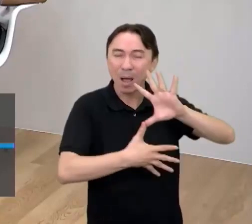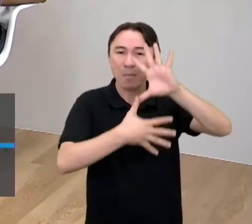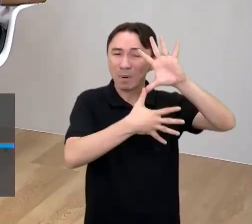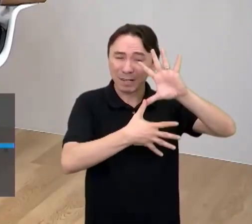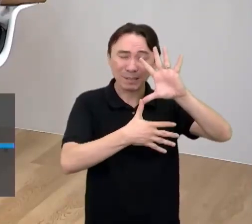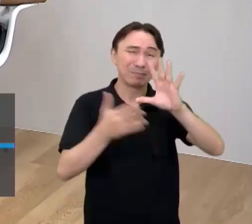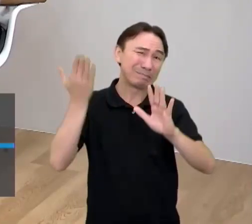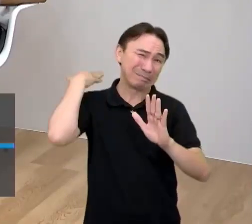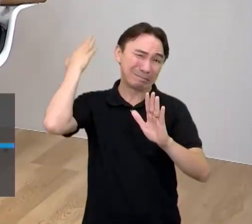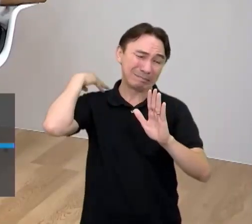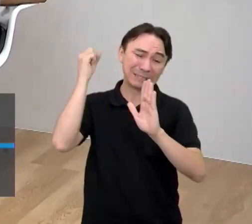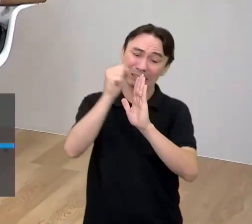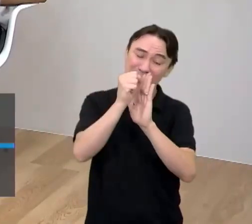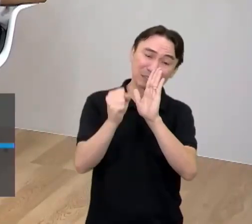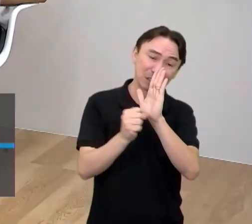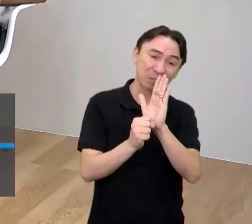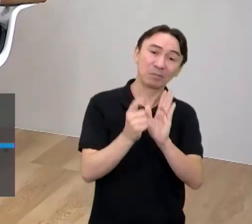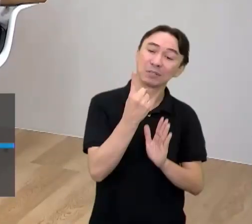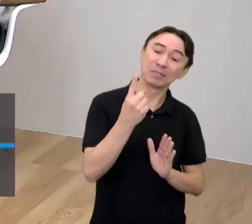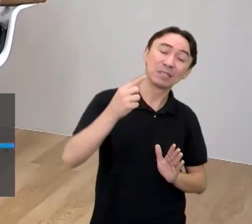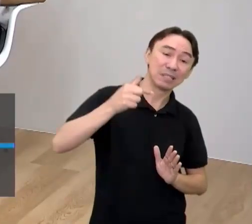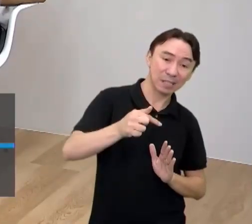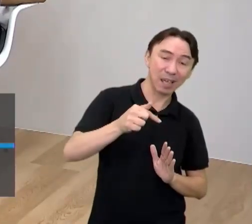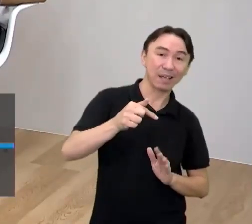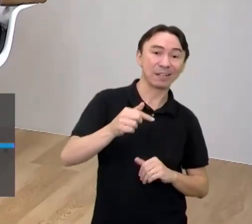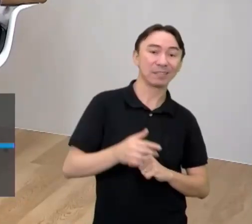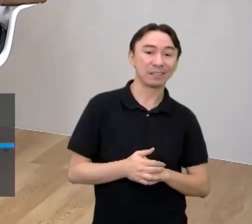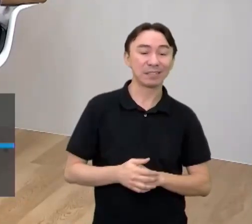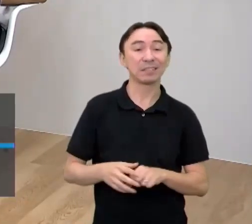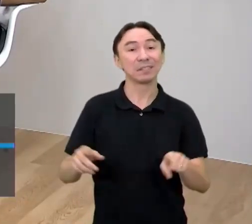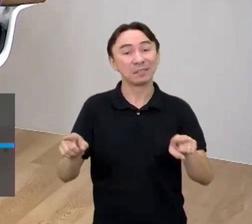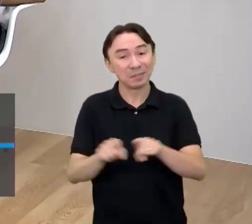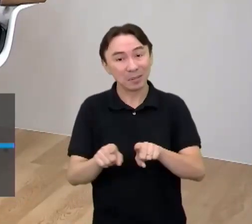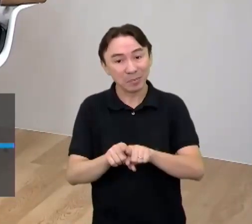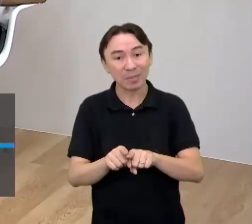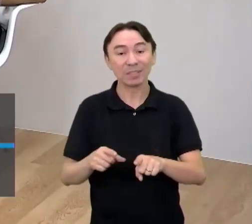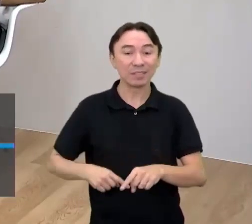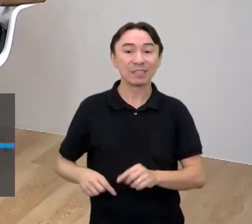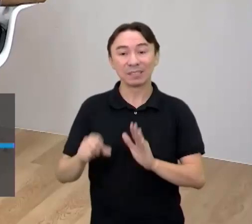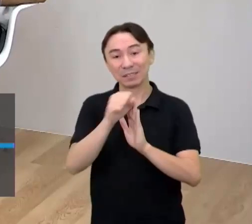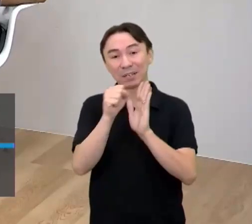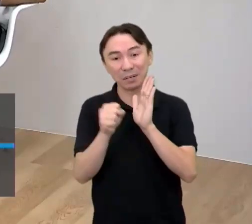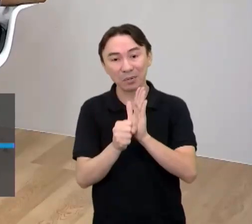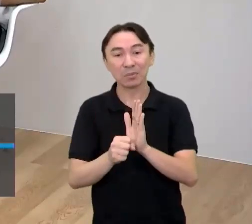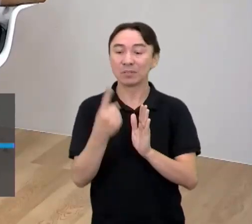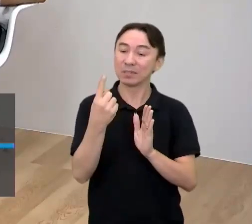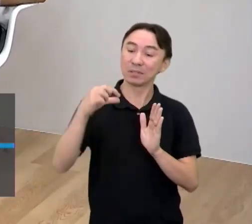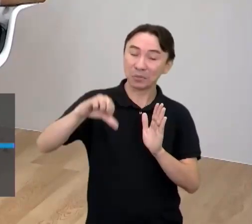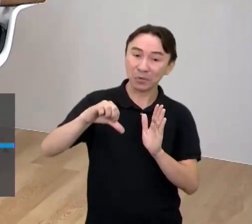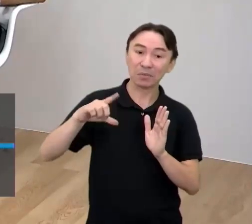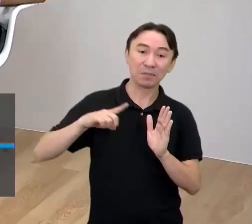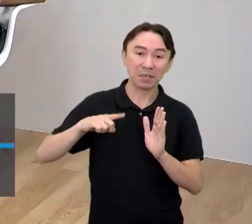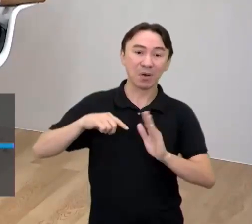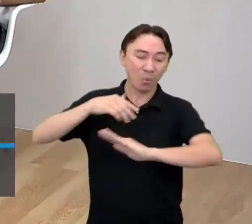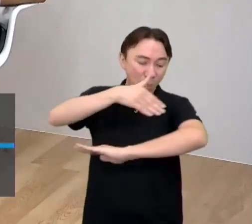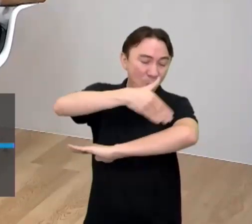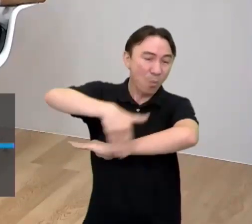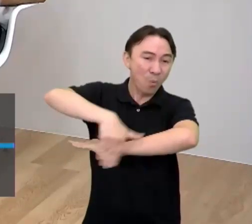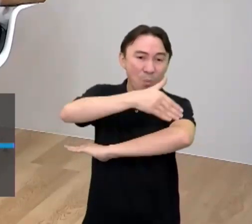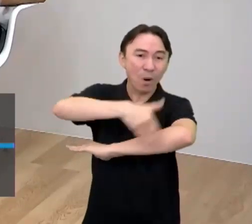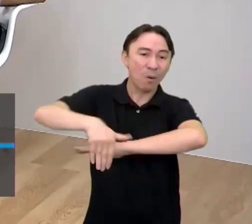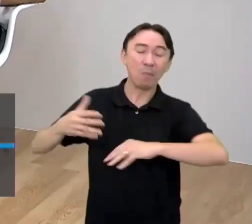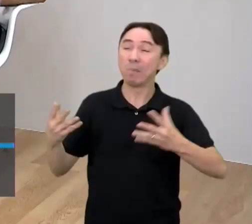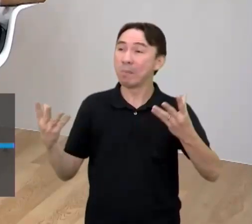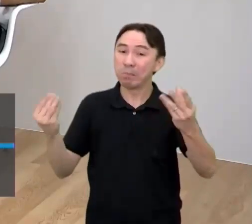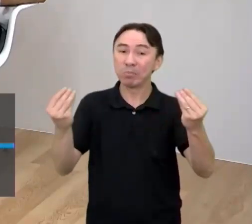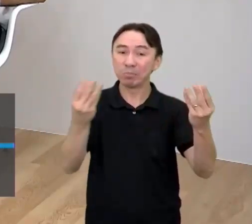XVII. Já no século XIX eu achei um monte de ruas que ainda existem até hoje. Que legal. Né? Tem um